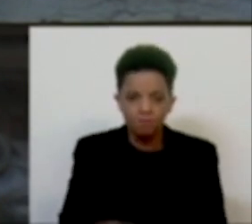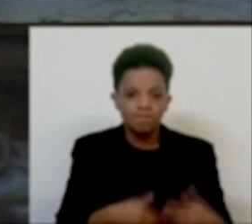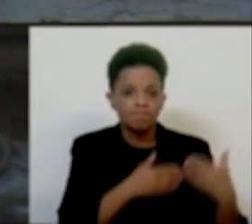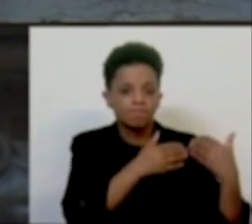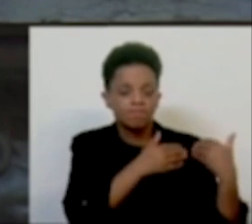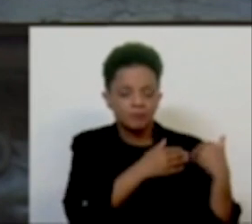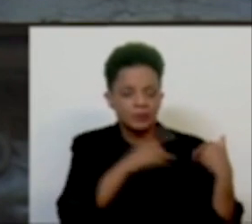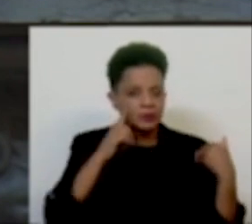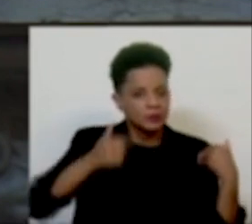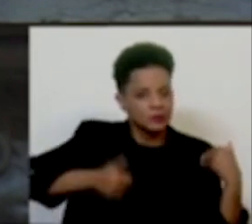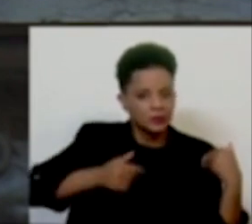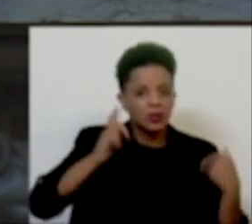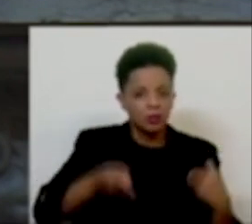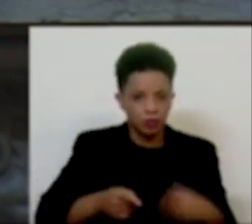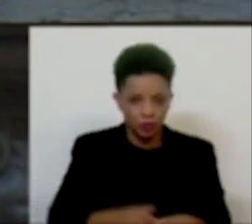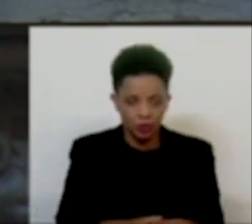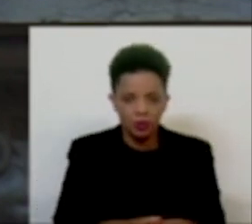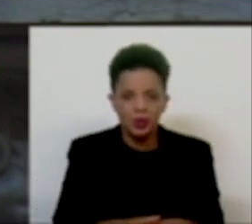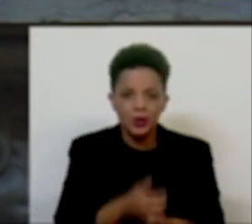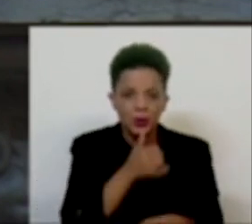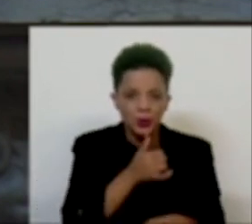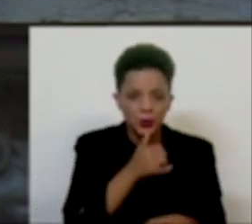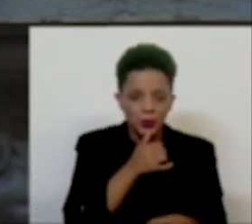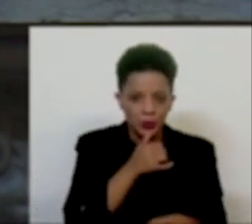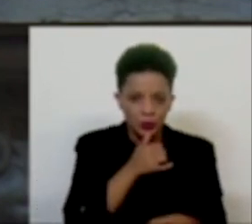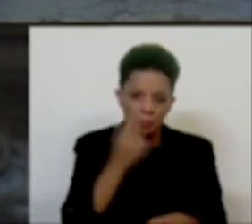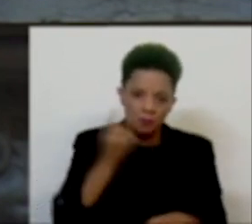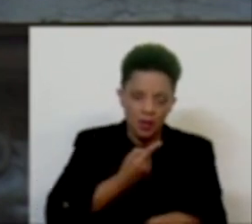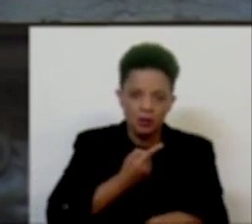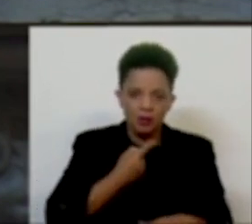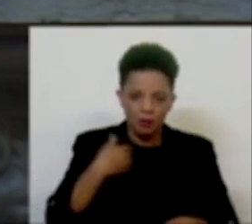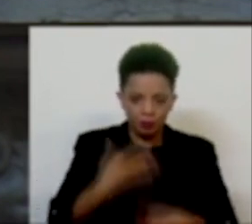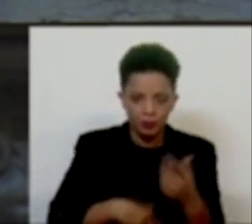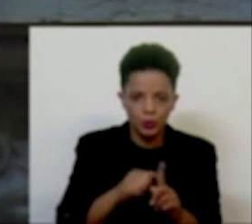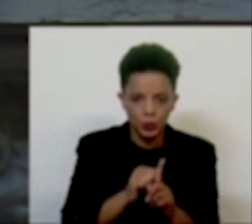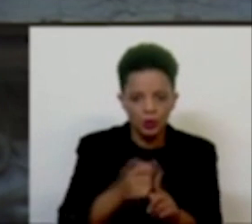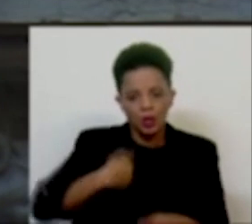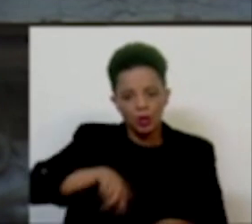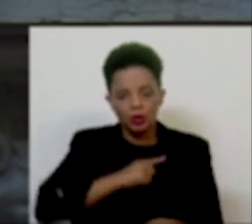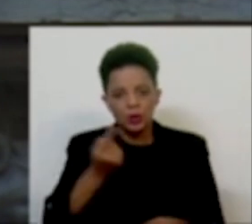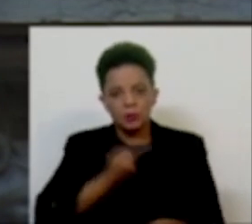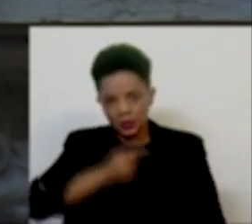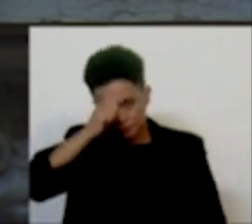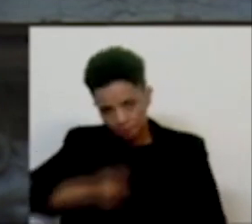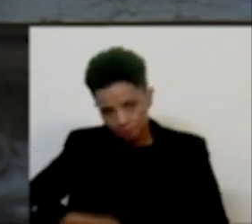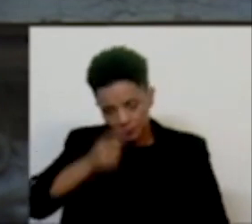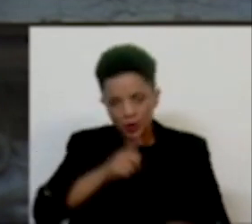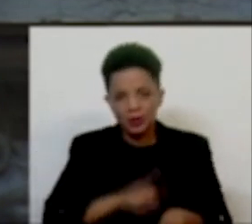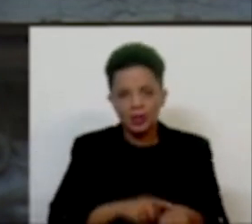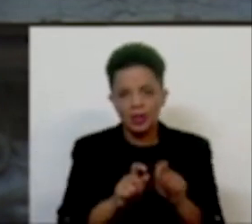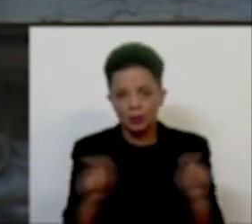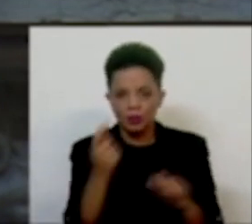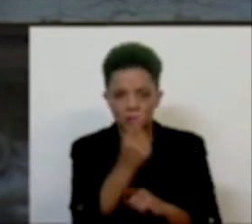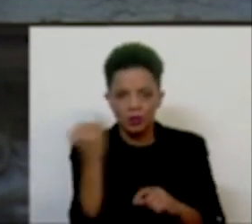responsabilidade primacial dos diferentes decisores a enfrentá-los, então devemos respeitar o tempo de